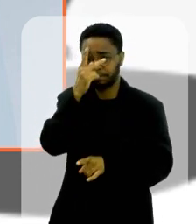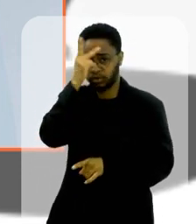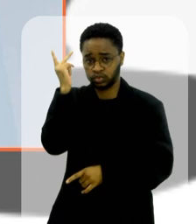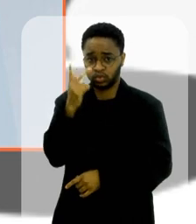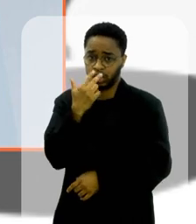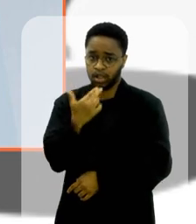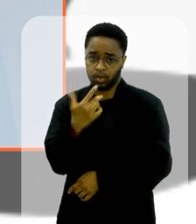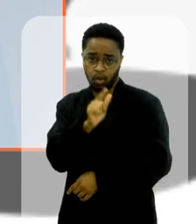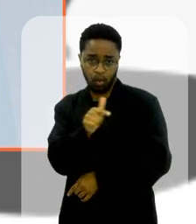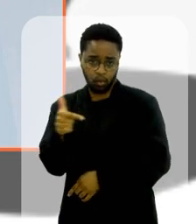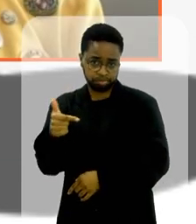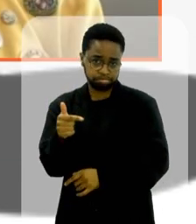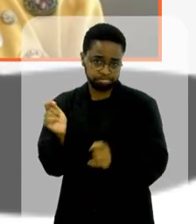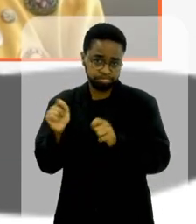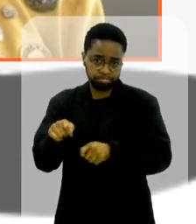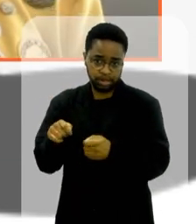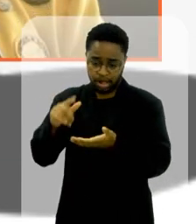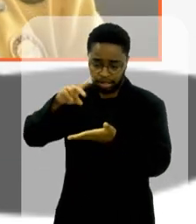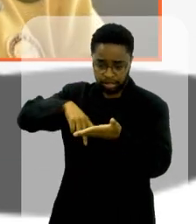beneficiar dessa obra?